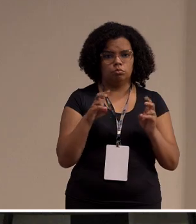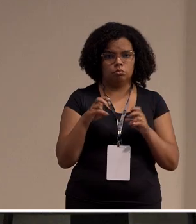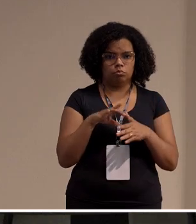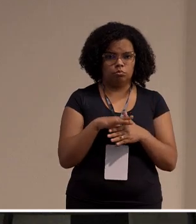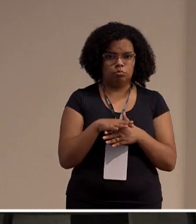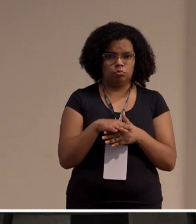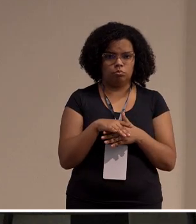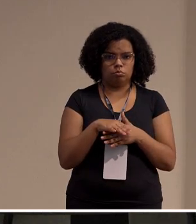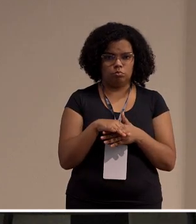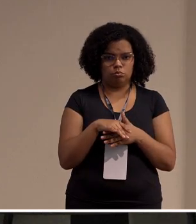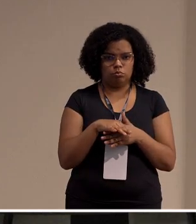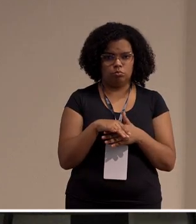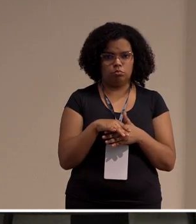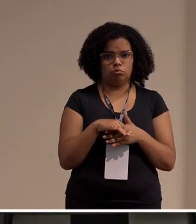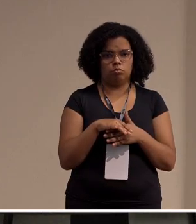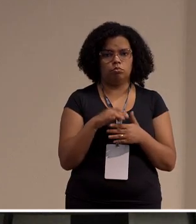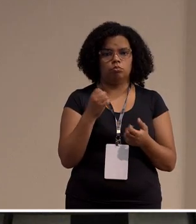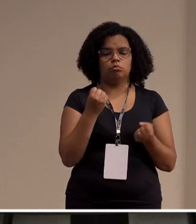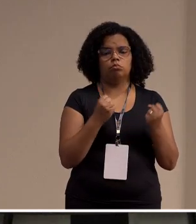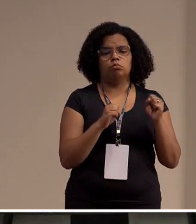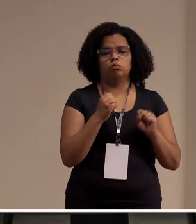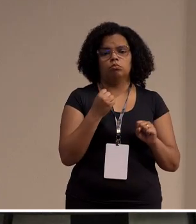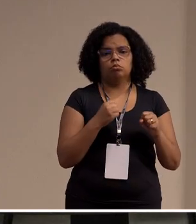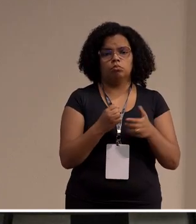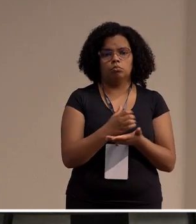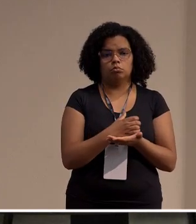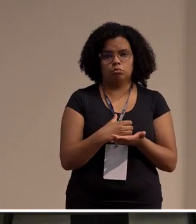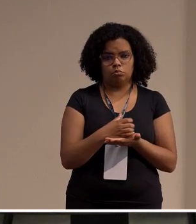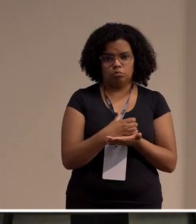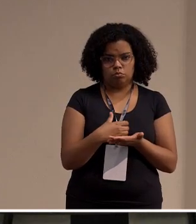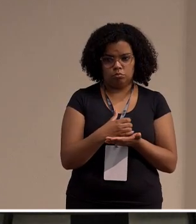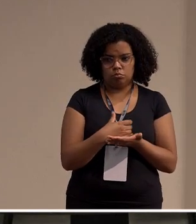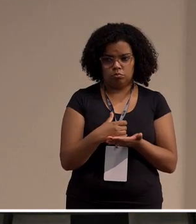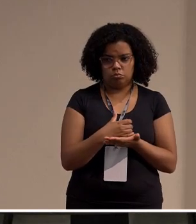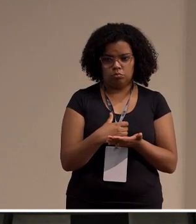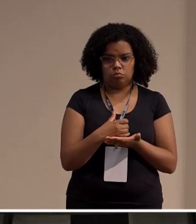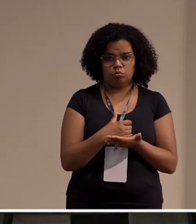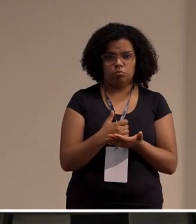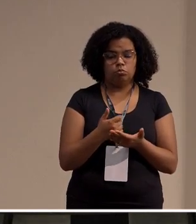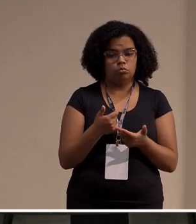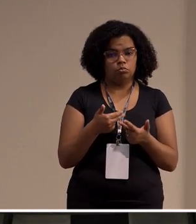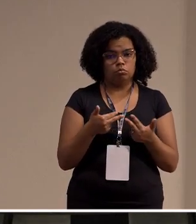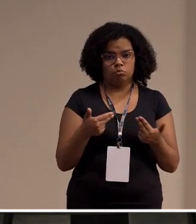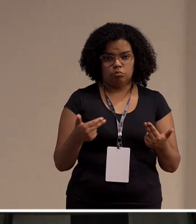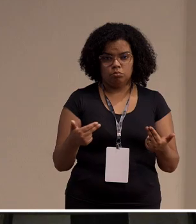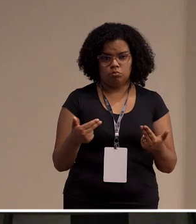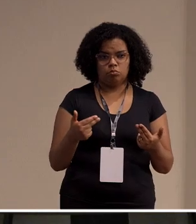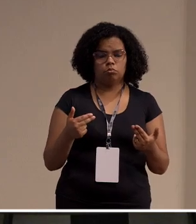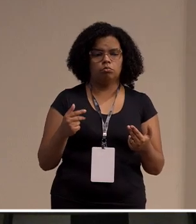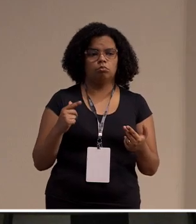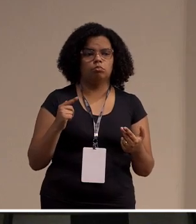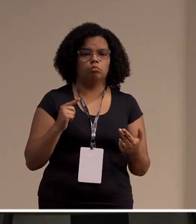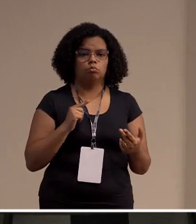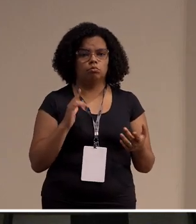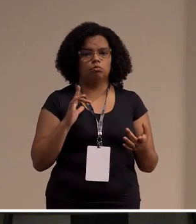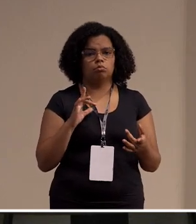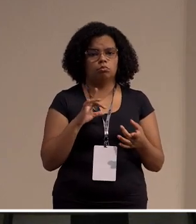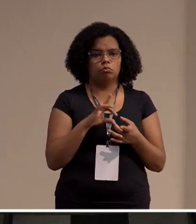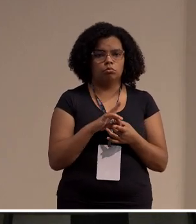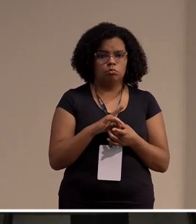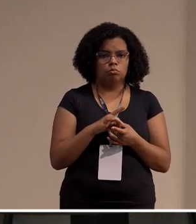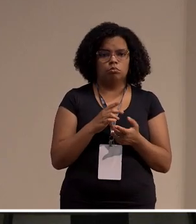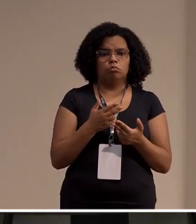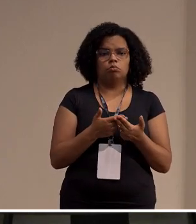doenças dessa indústria farmacêutica, e, de alguma forma, eles se conectam com a tragédia e com o